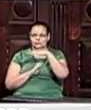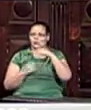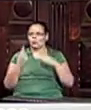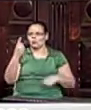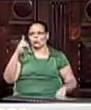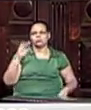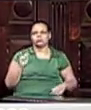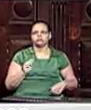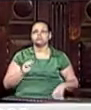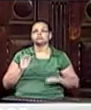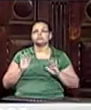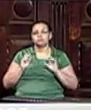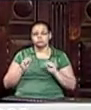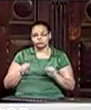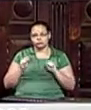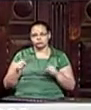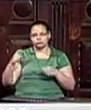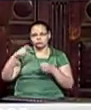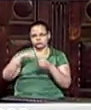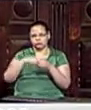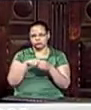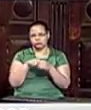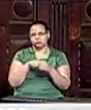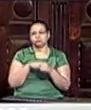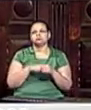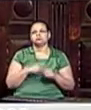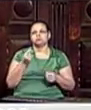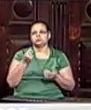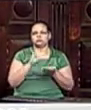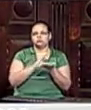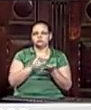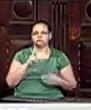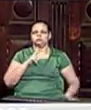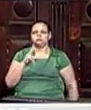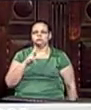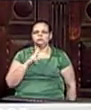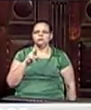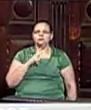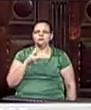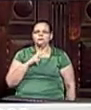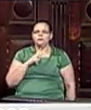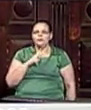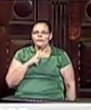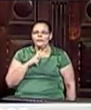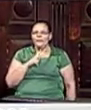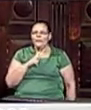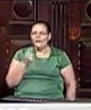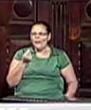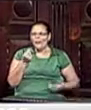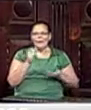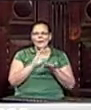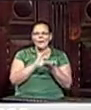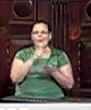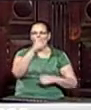poderia se associar ao capital privado, inclusive o capital